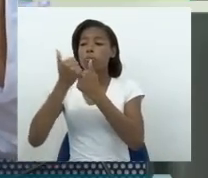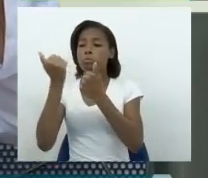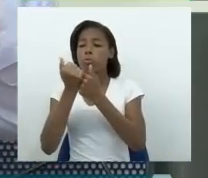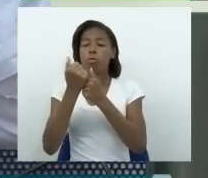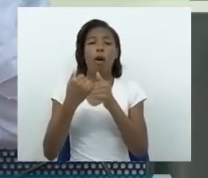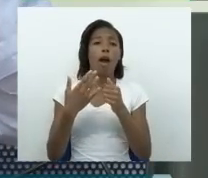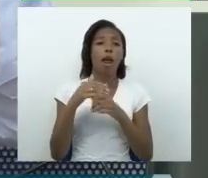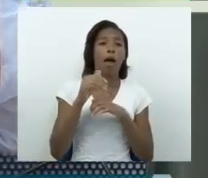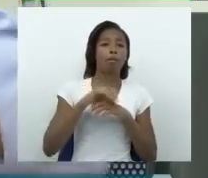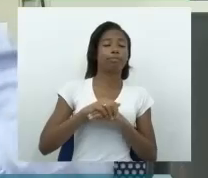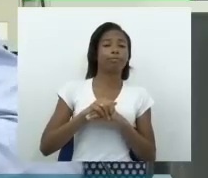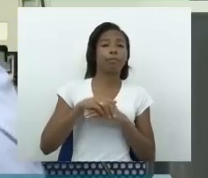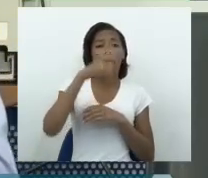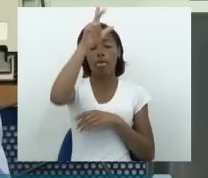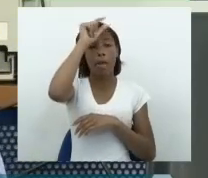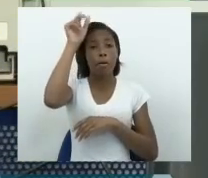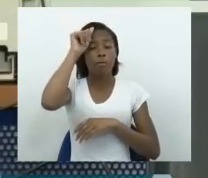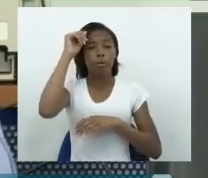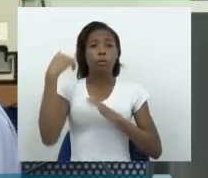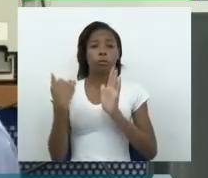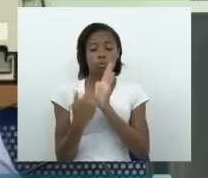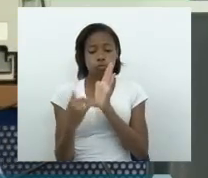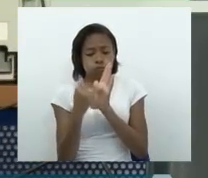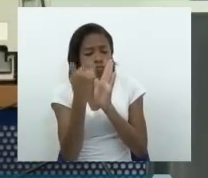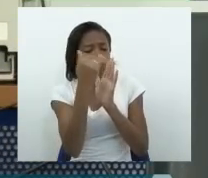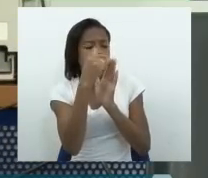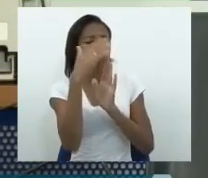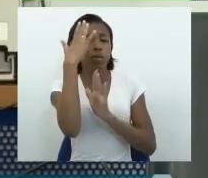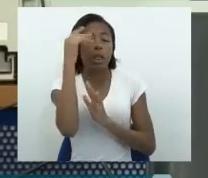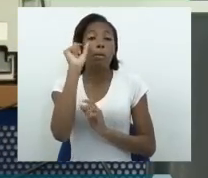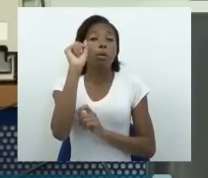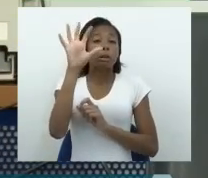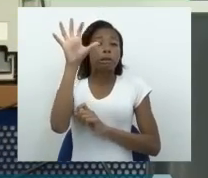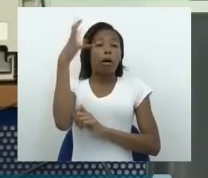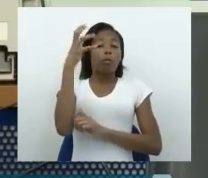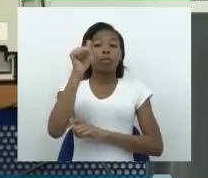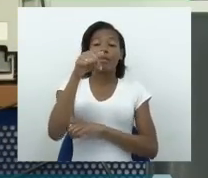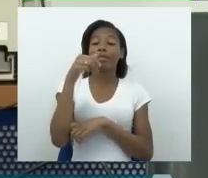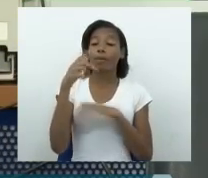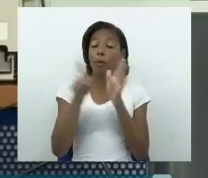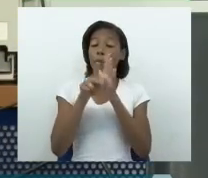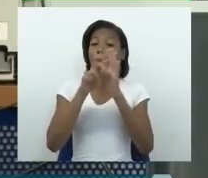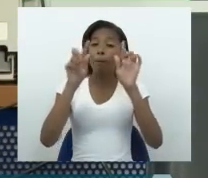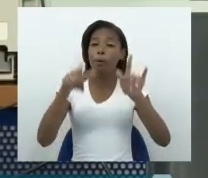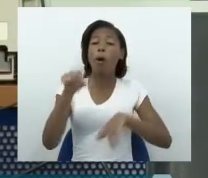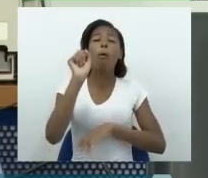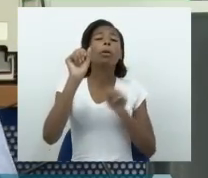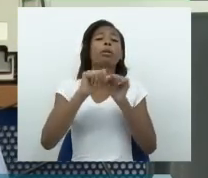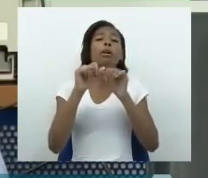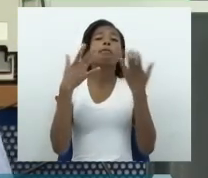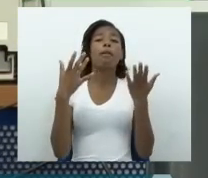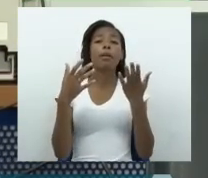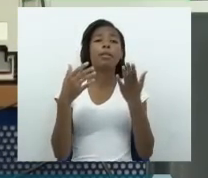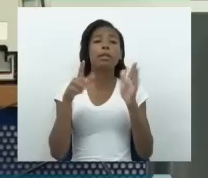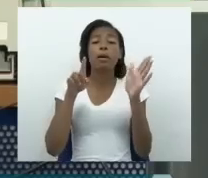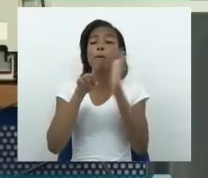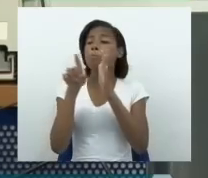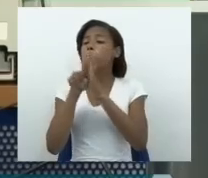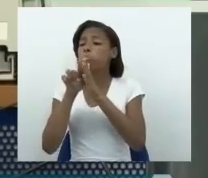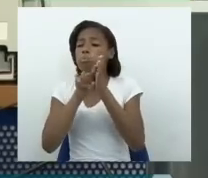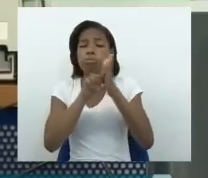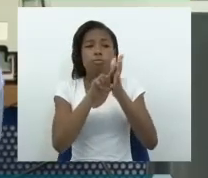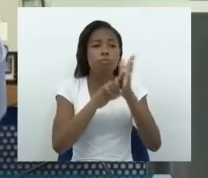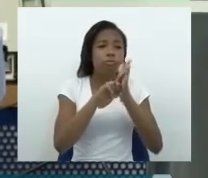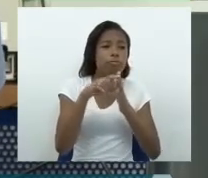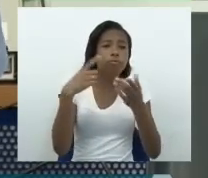fazer o levantamento da situação real do nosso município. O que é isso? É fazer uma auditoria nas